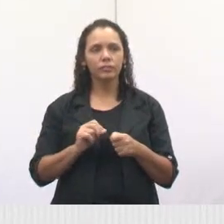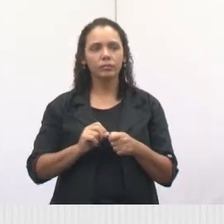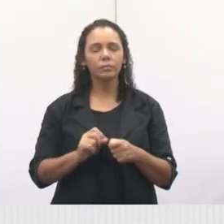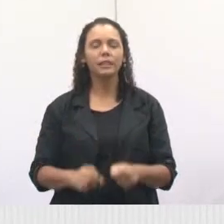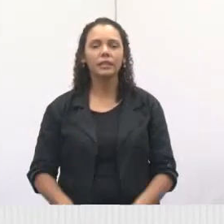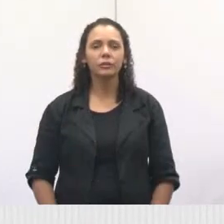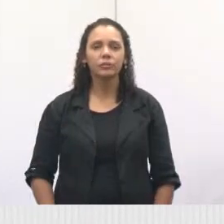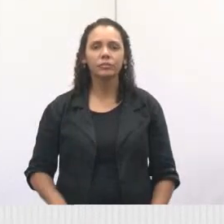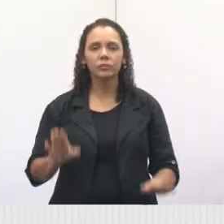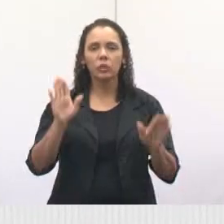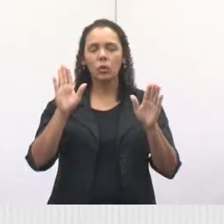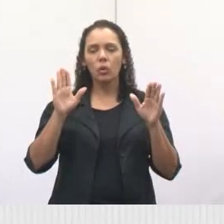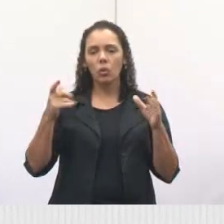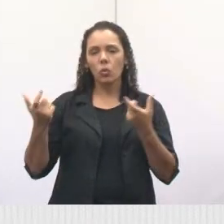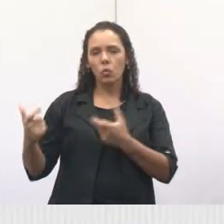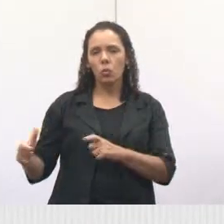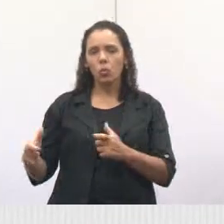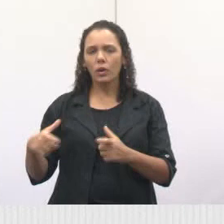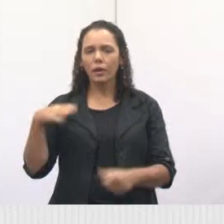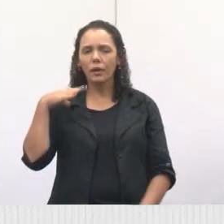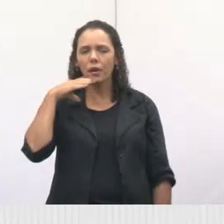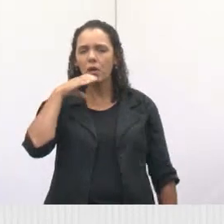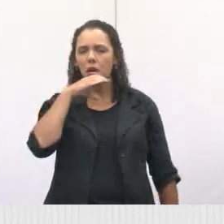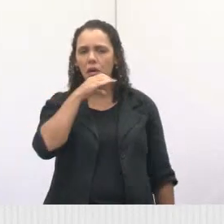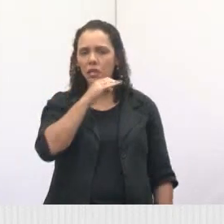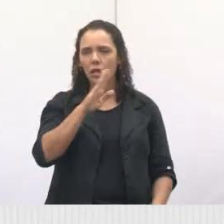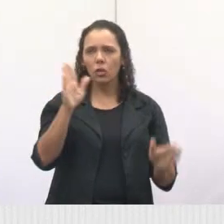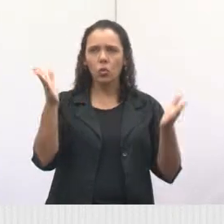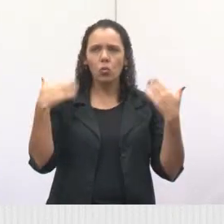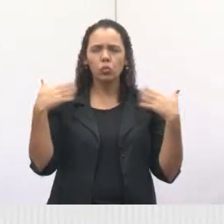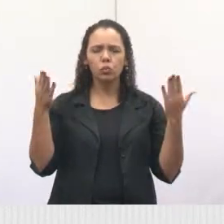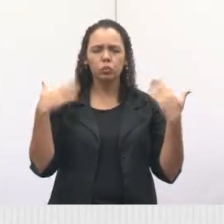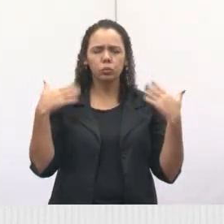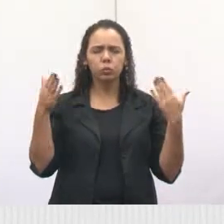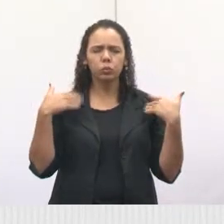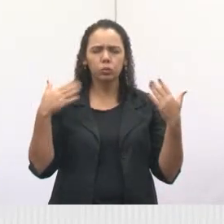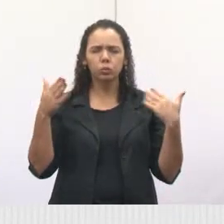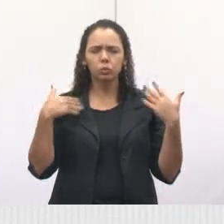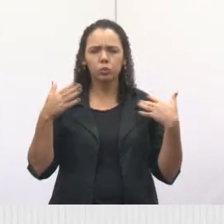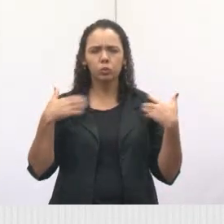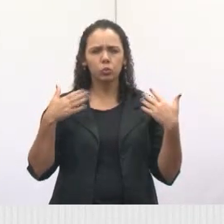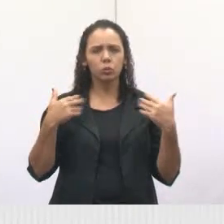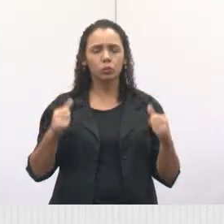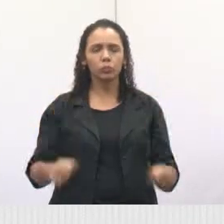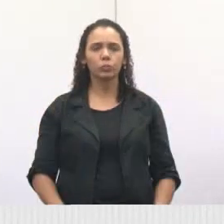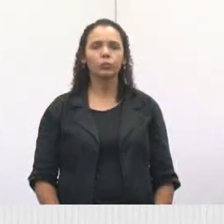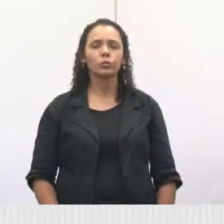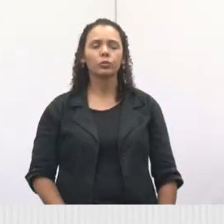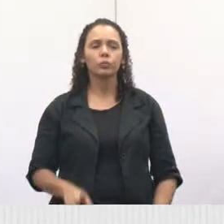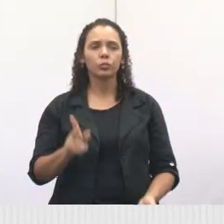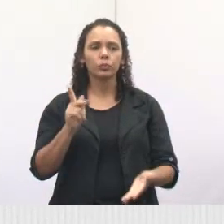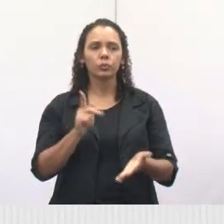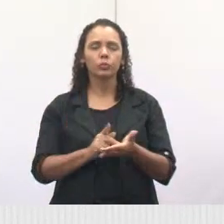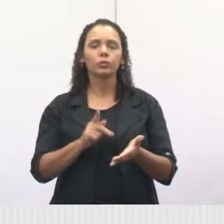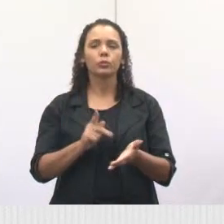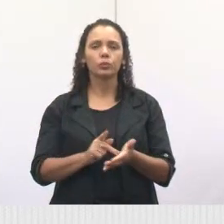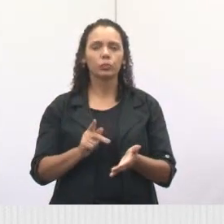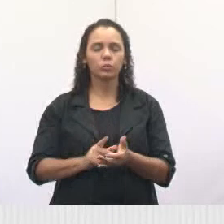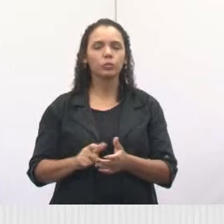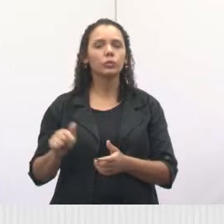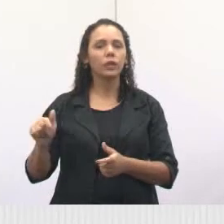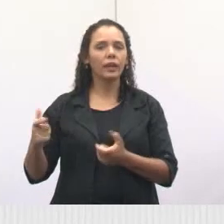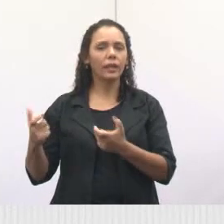gerado durante as atividades no salão de eventos é insuportável e desumano, é verdade, não é? Aquele salão ali é muito